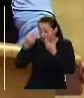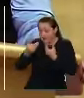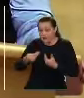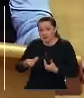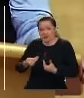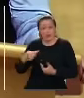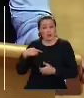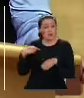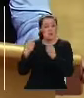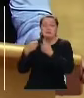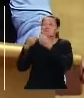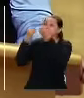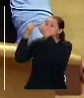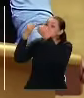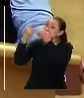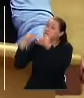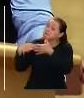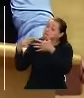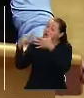explicar.